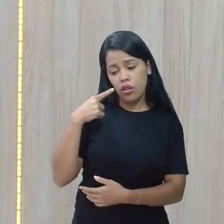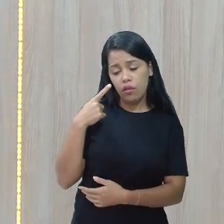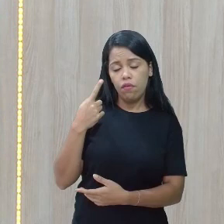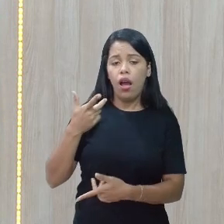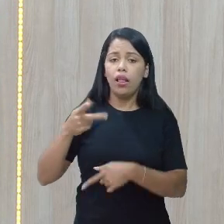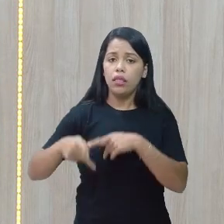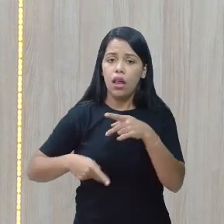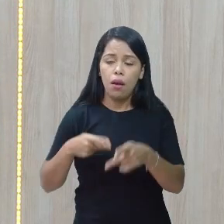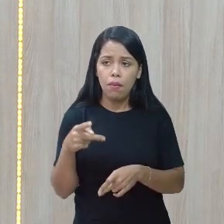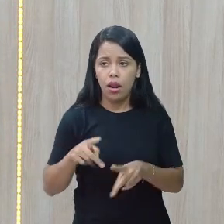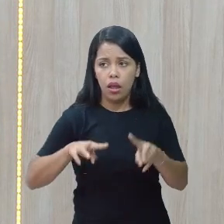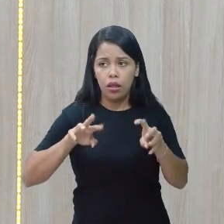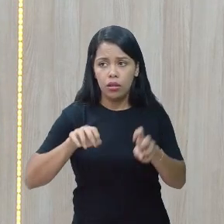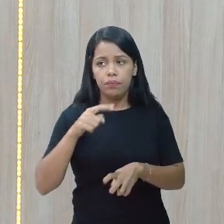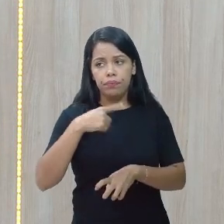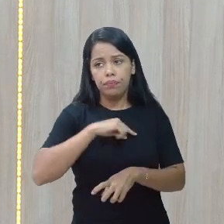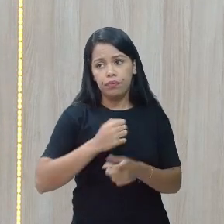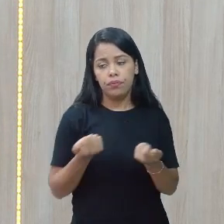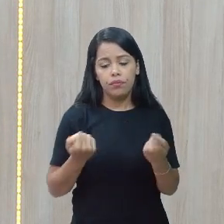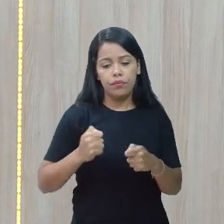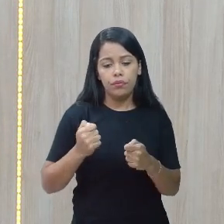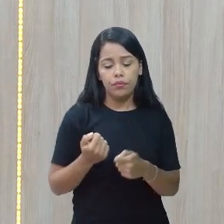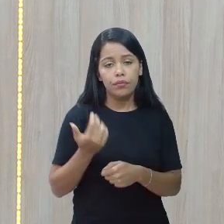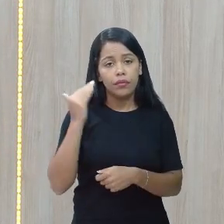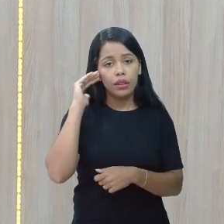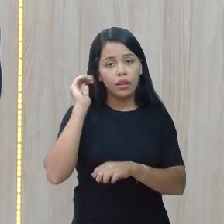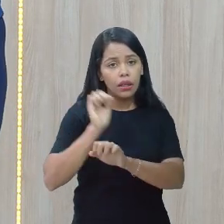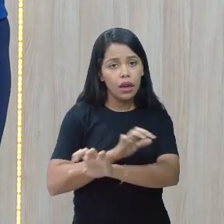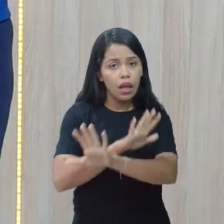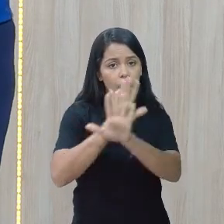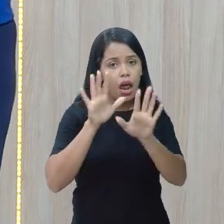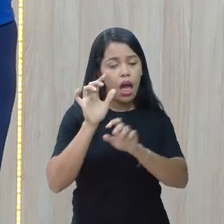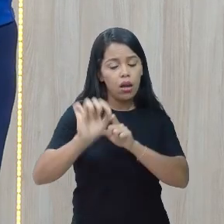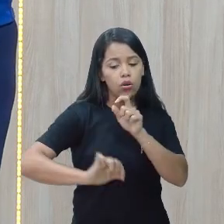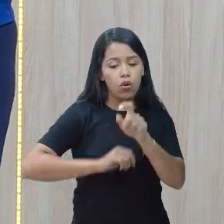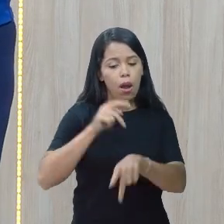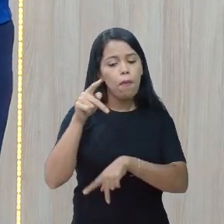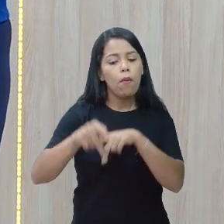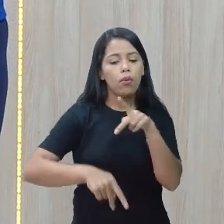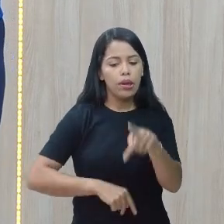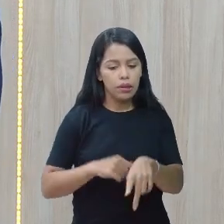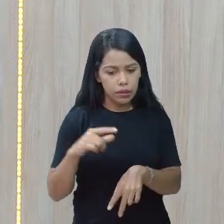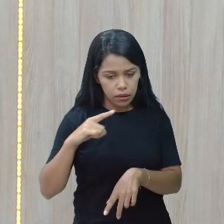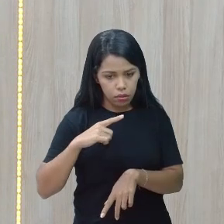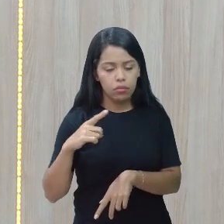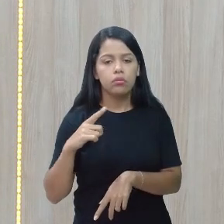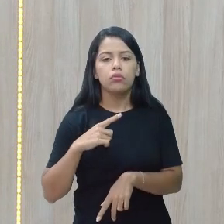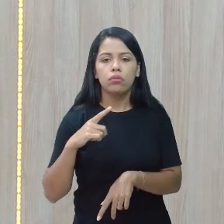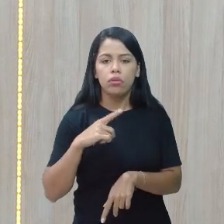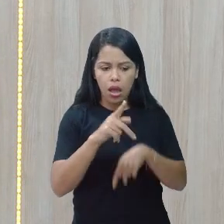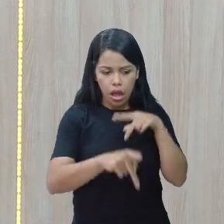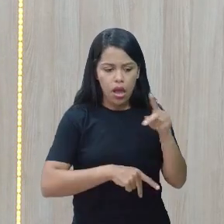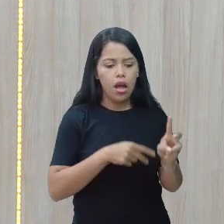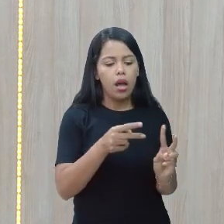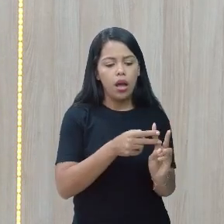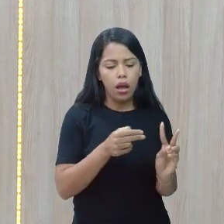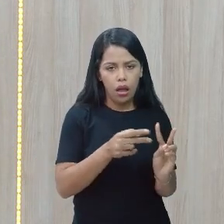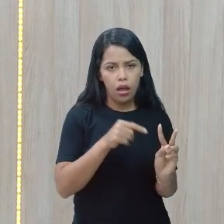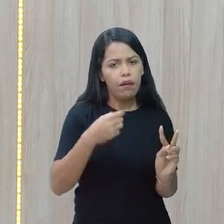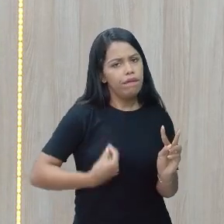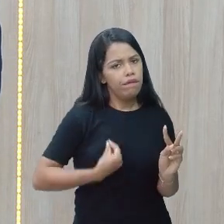levar em consideração que esses povos existem, eles estão aí, né? Estão na luta,